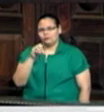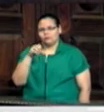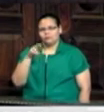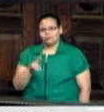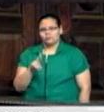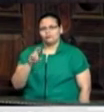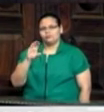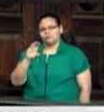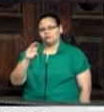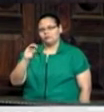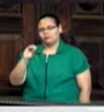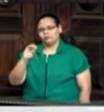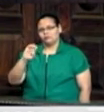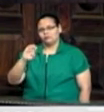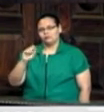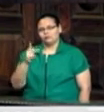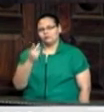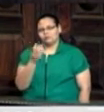Coelho,